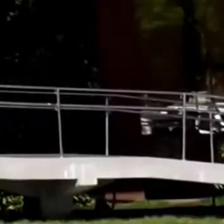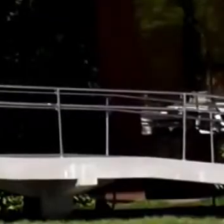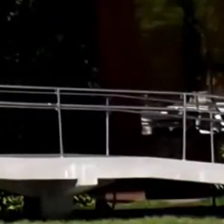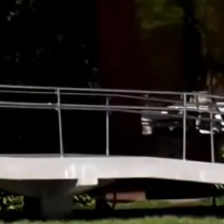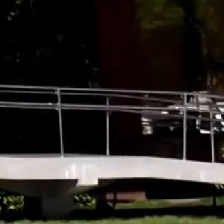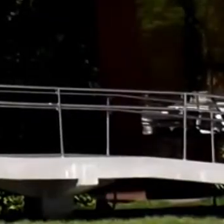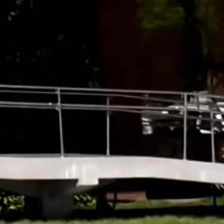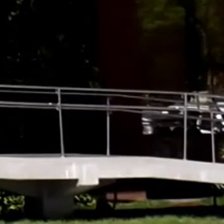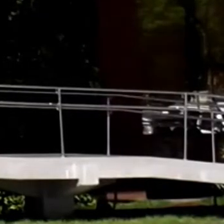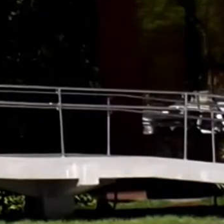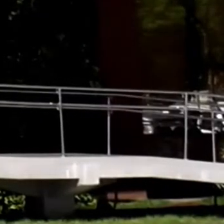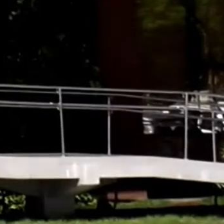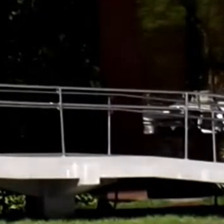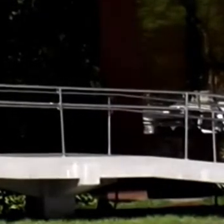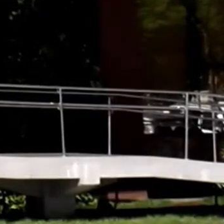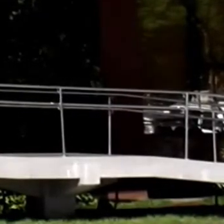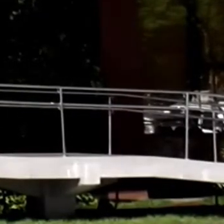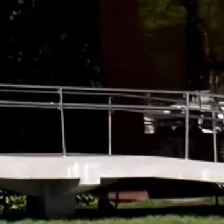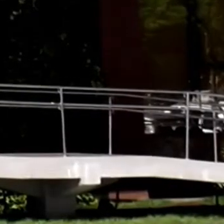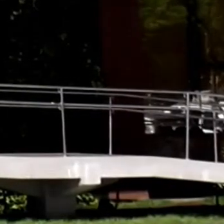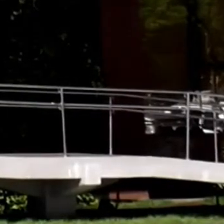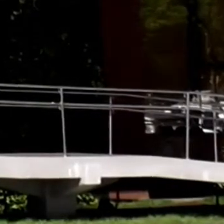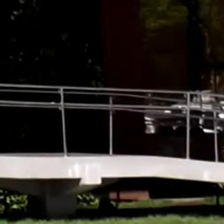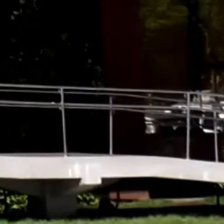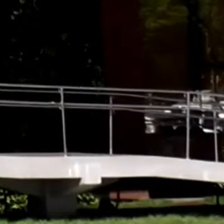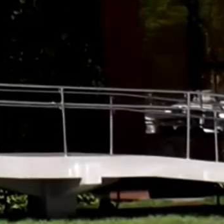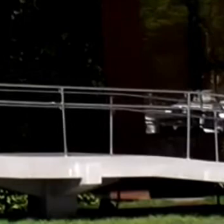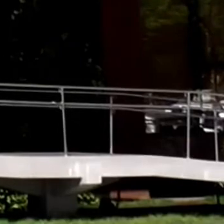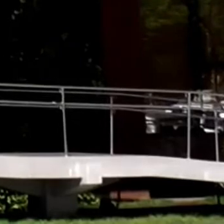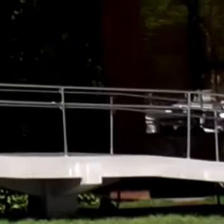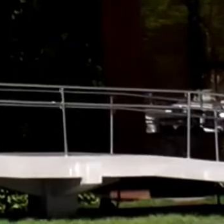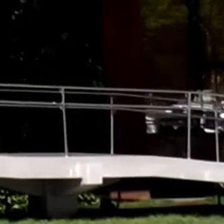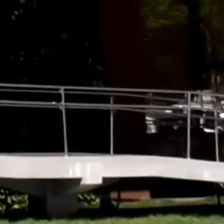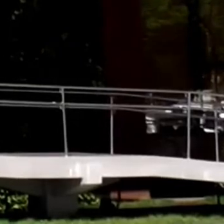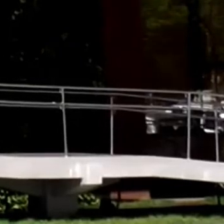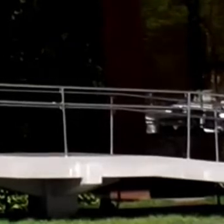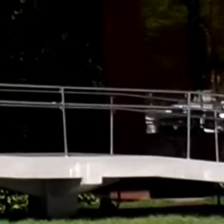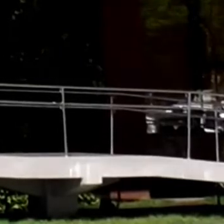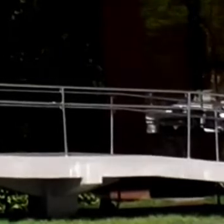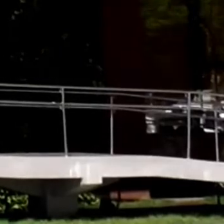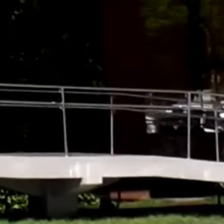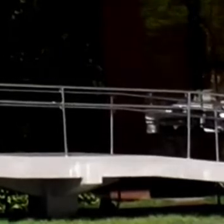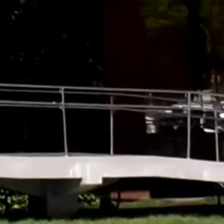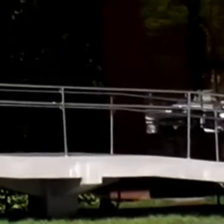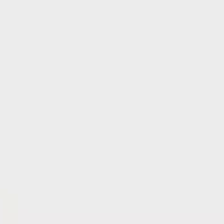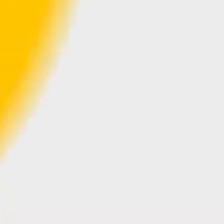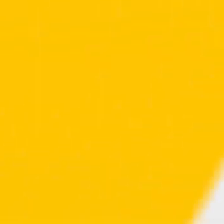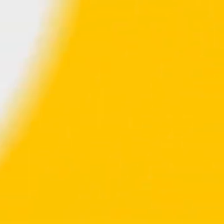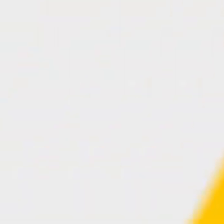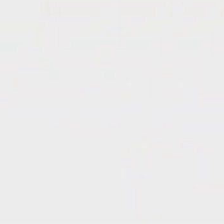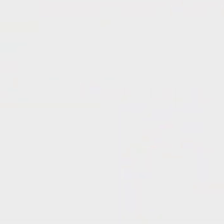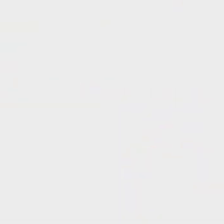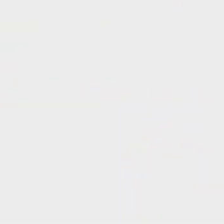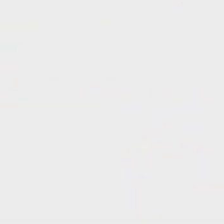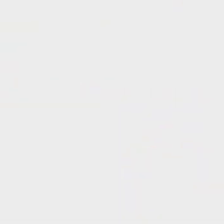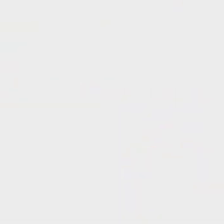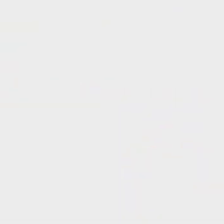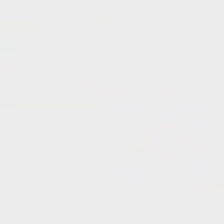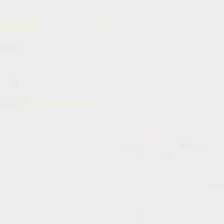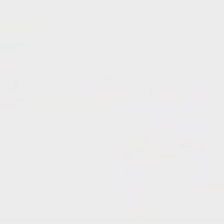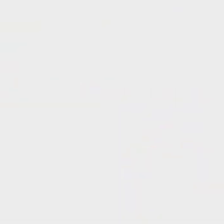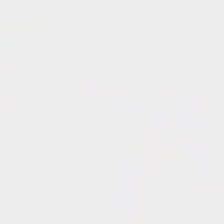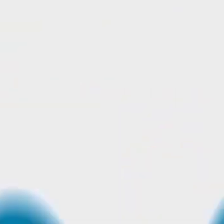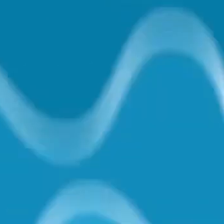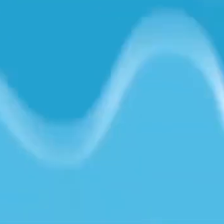sua voz ser ouvida. Assembleia Legislativa do Estado de Sergipe. Uma casa segura é você quem faz. O lixo é uma